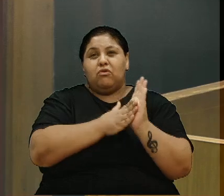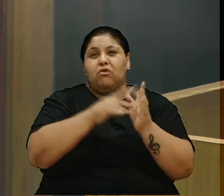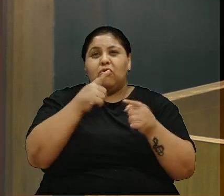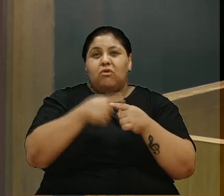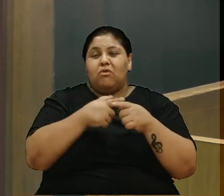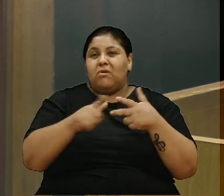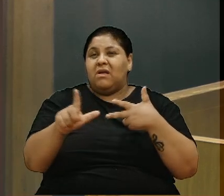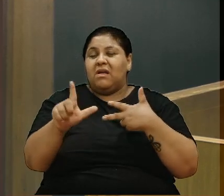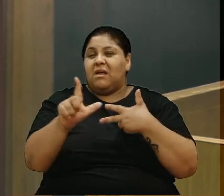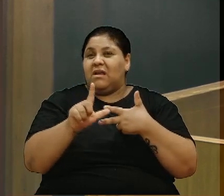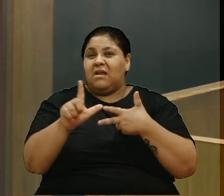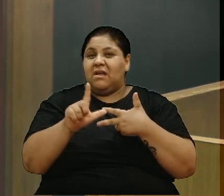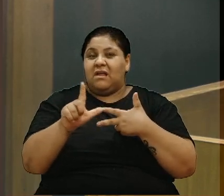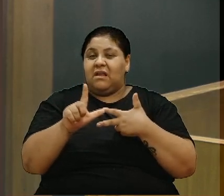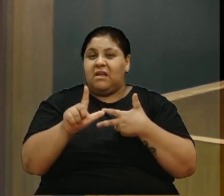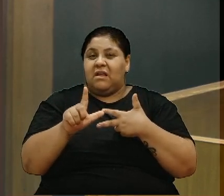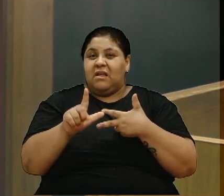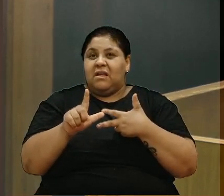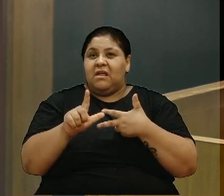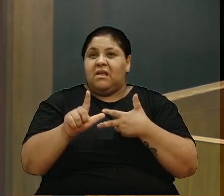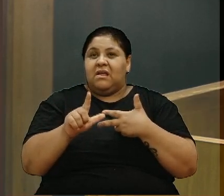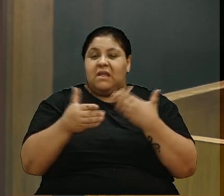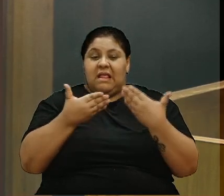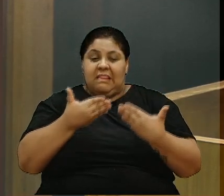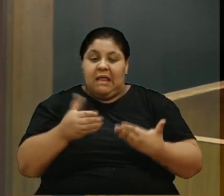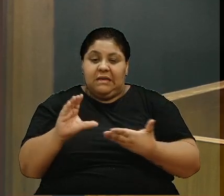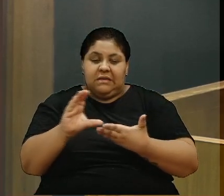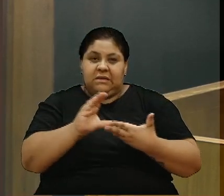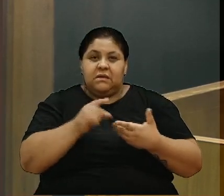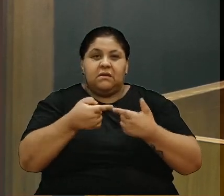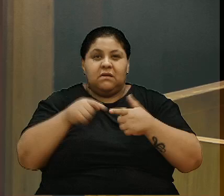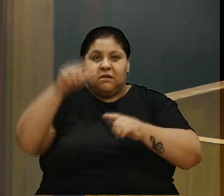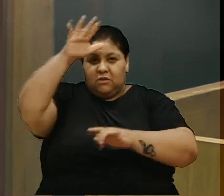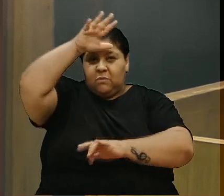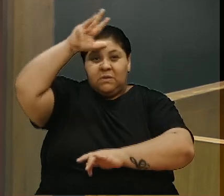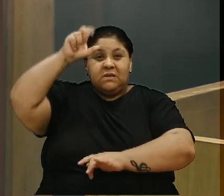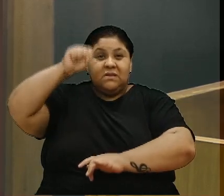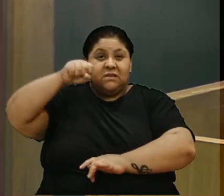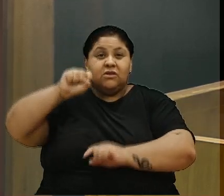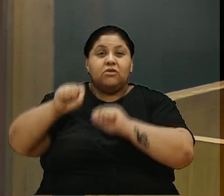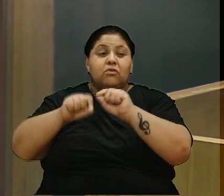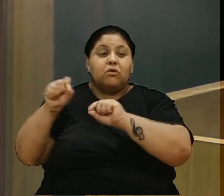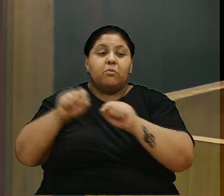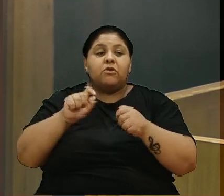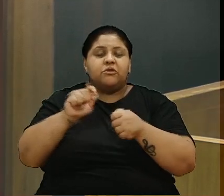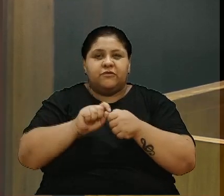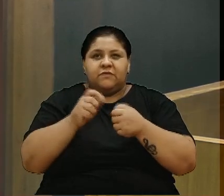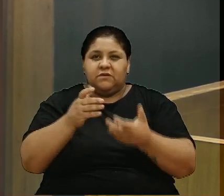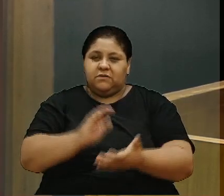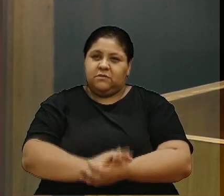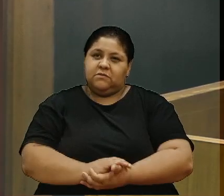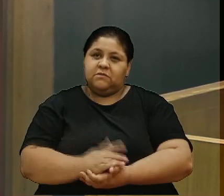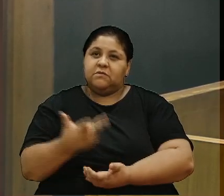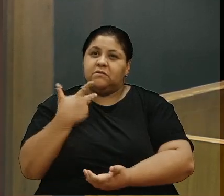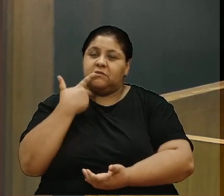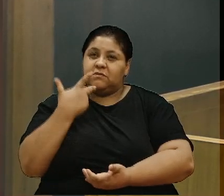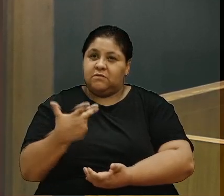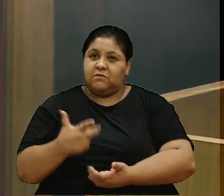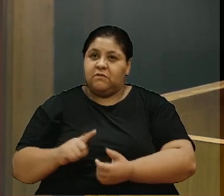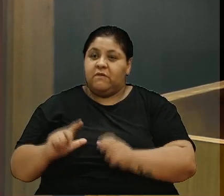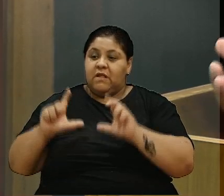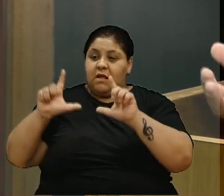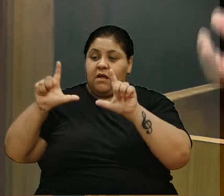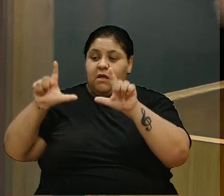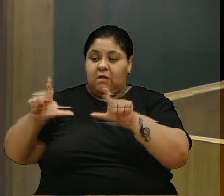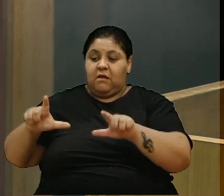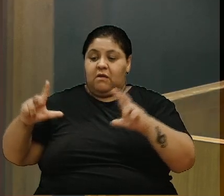legislativo não coloca em pauta a análise de recursos, mas o município sim. Então, o que a gente pode fazer? Falar com o setor privado